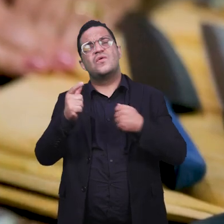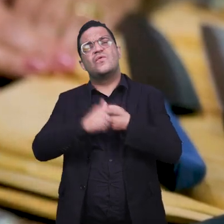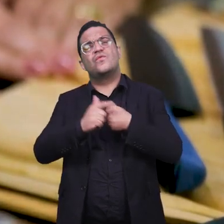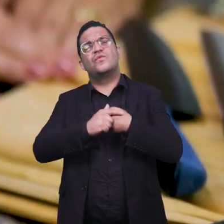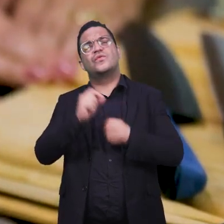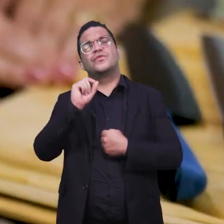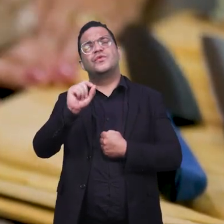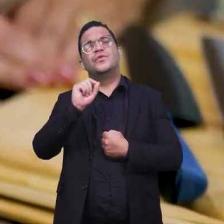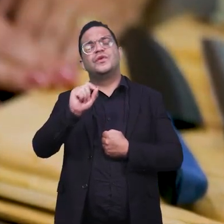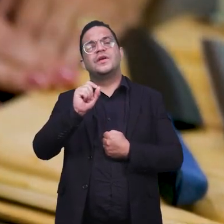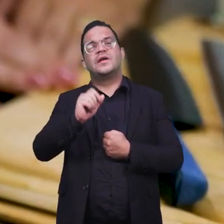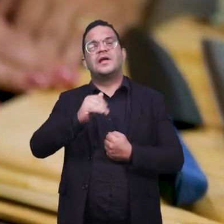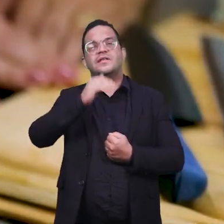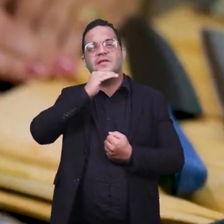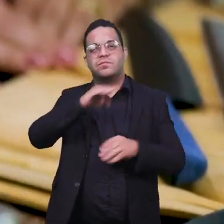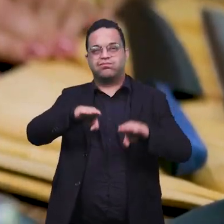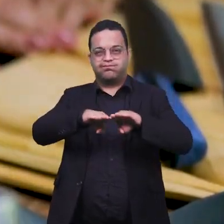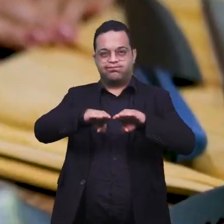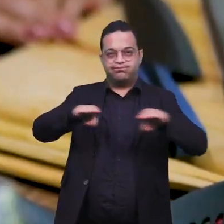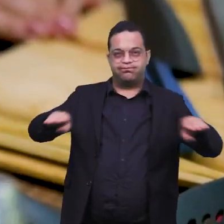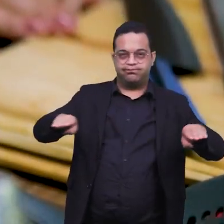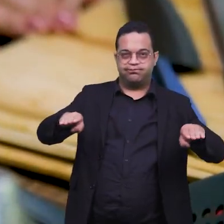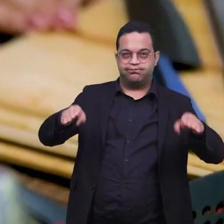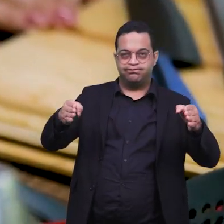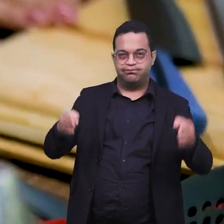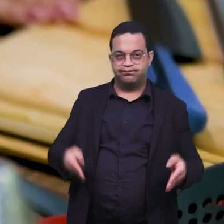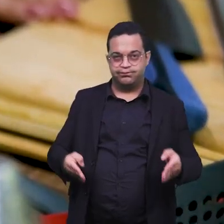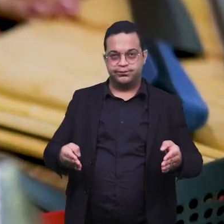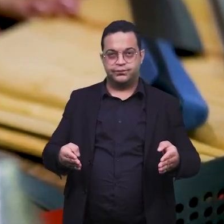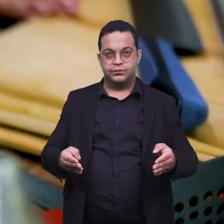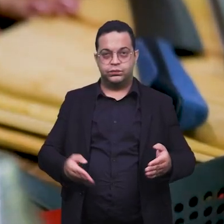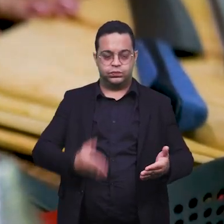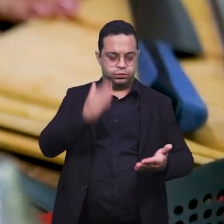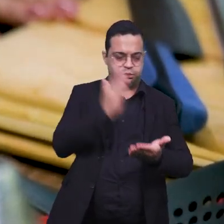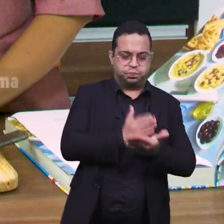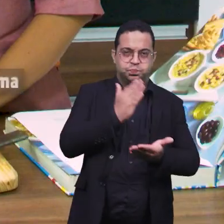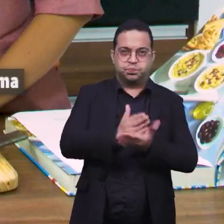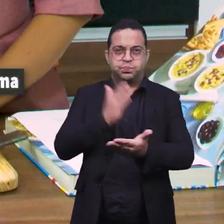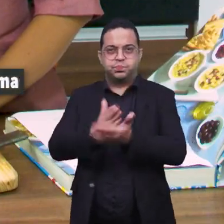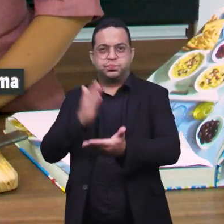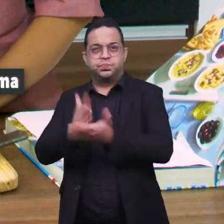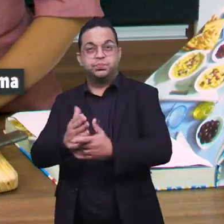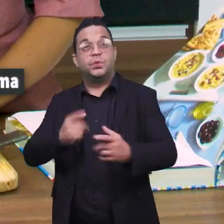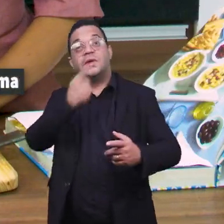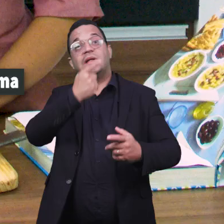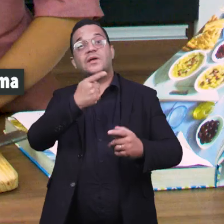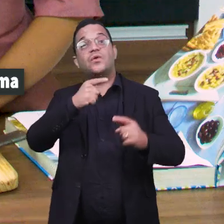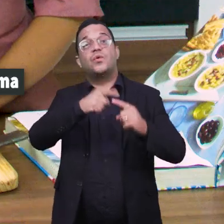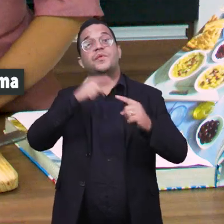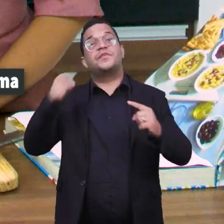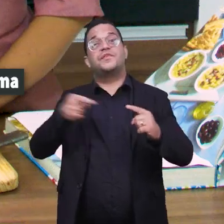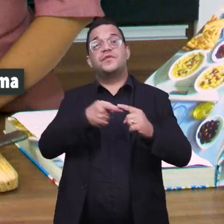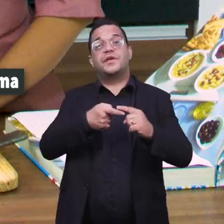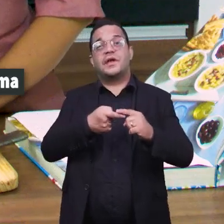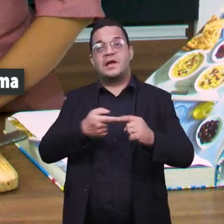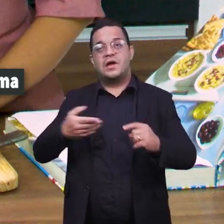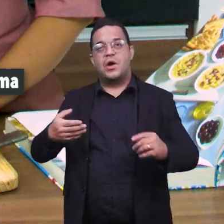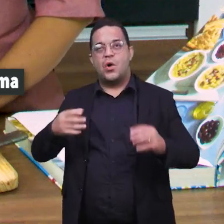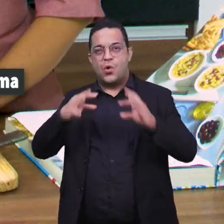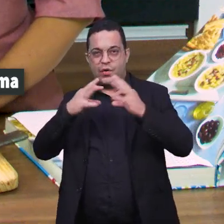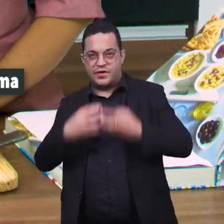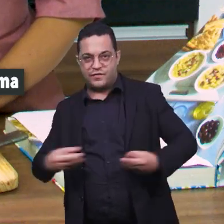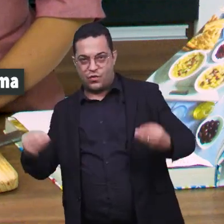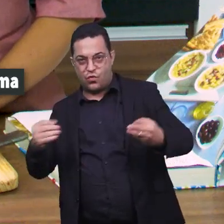gente? Quando a gente está cortando as coisas na tábua, a gente recolher e jogar na panela ou em outra vasilha. Isso